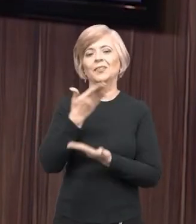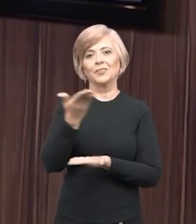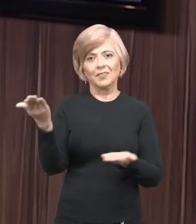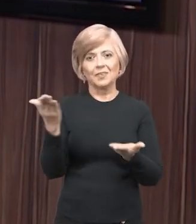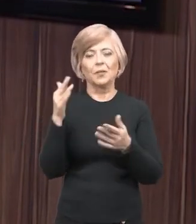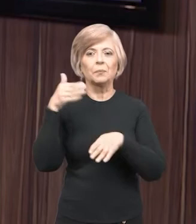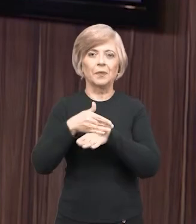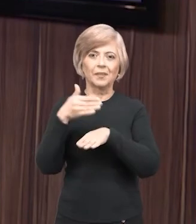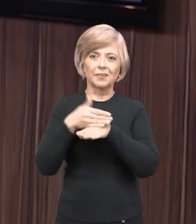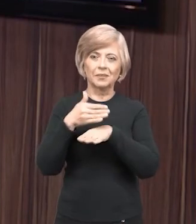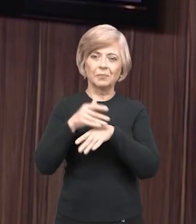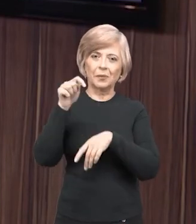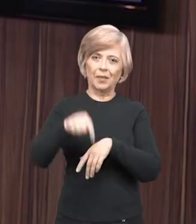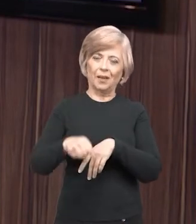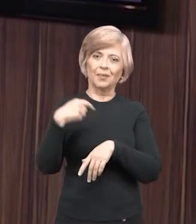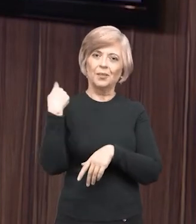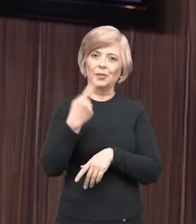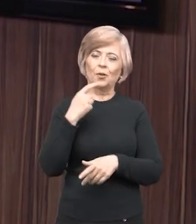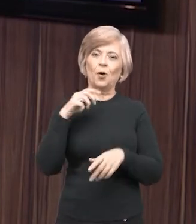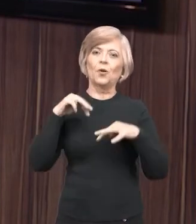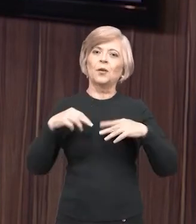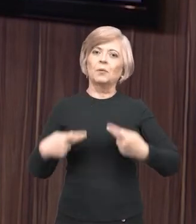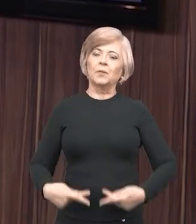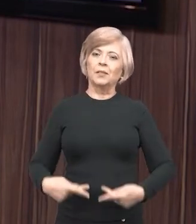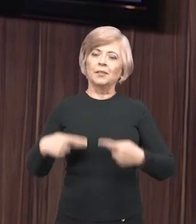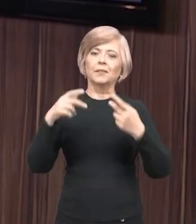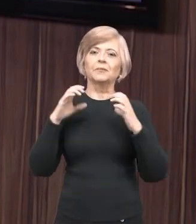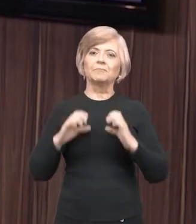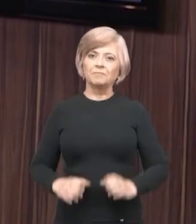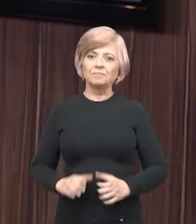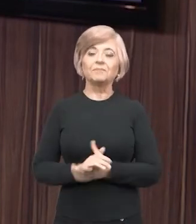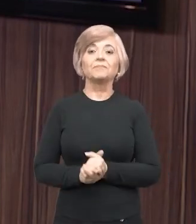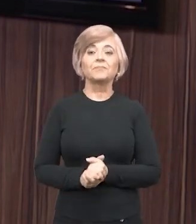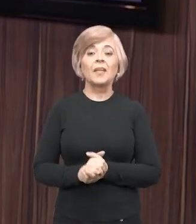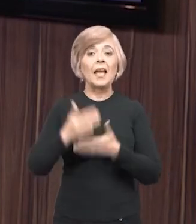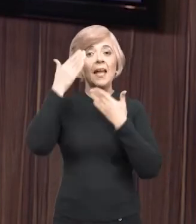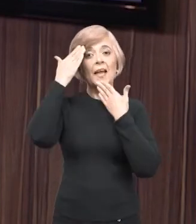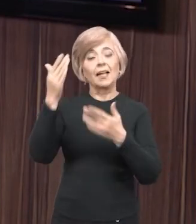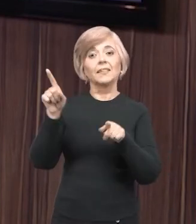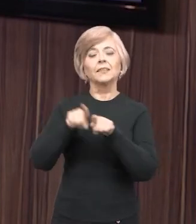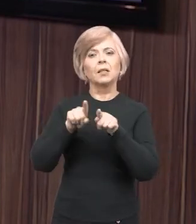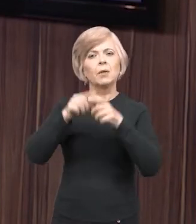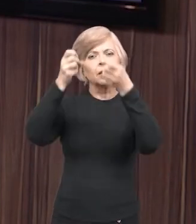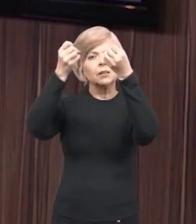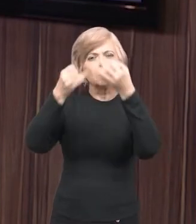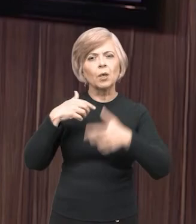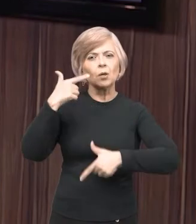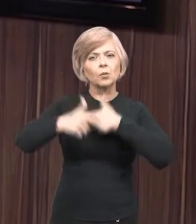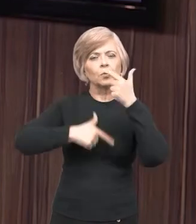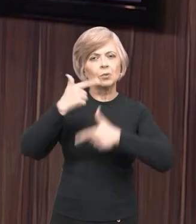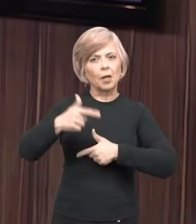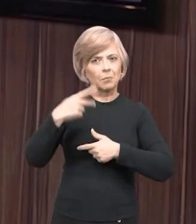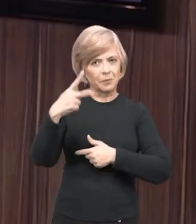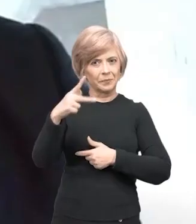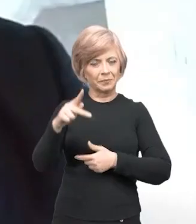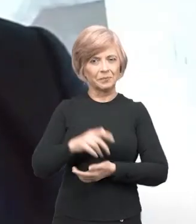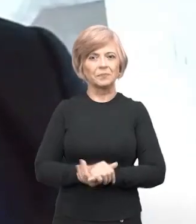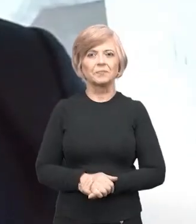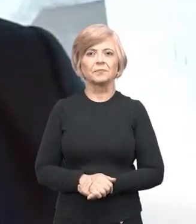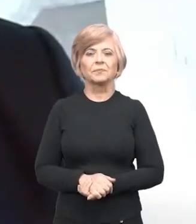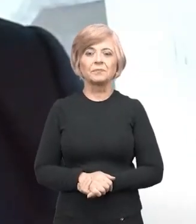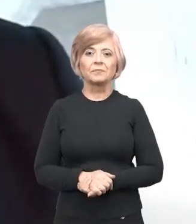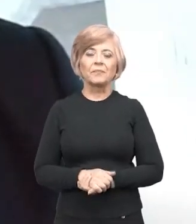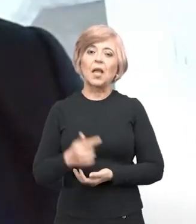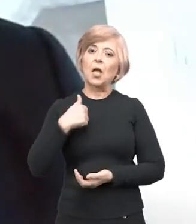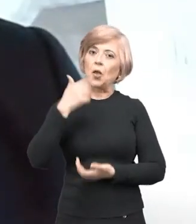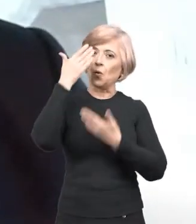novamente a participação do senhor aqui no nosso MP Cidadão e agradeço também por ter nos explicado um pouquinho do trabalho do Galcrim.